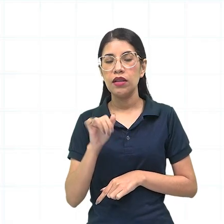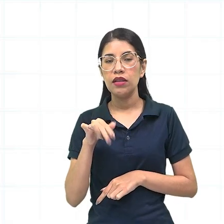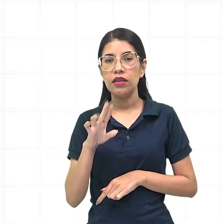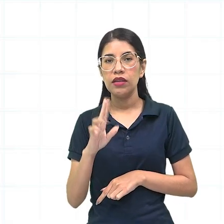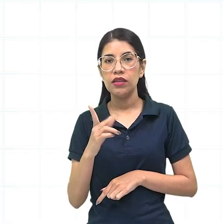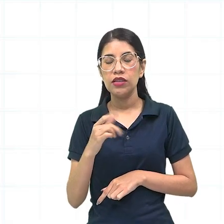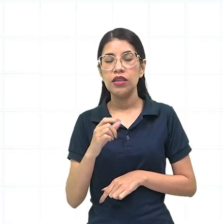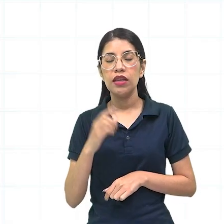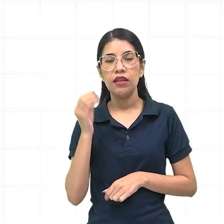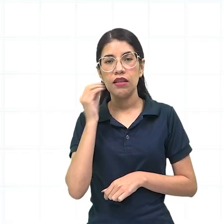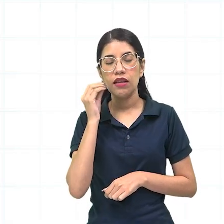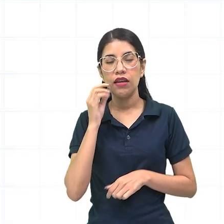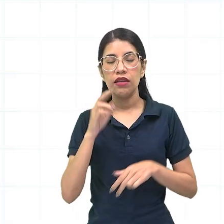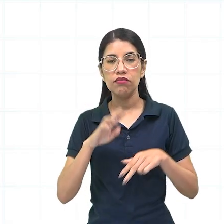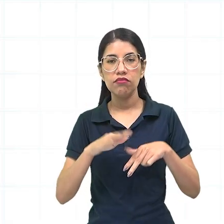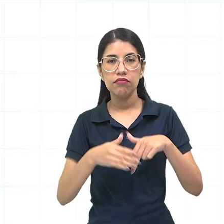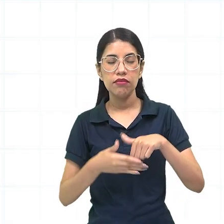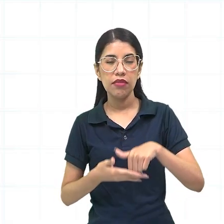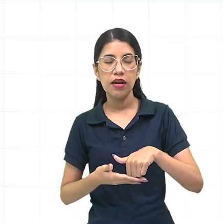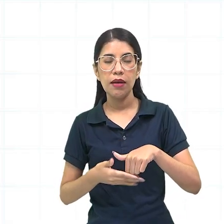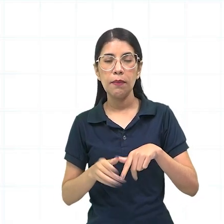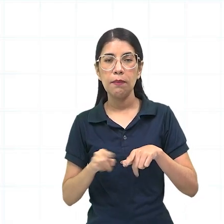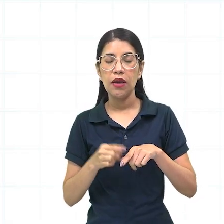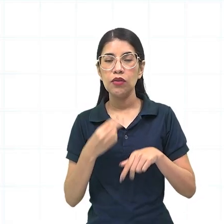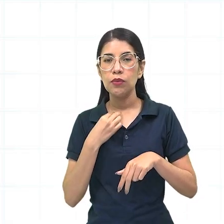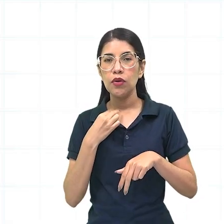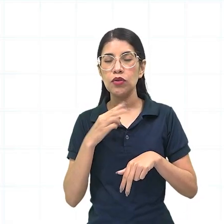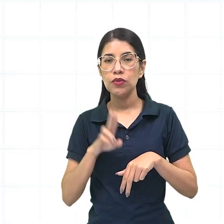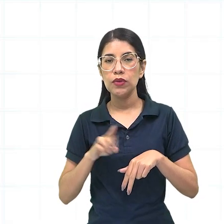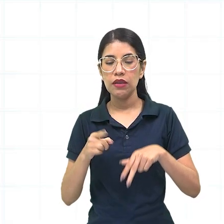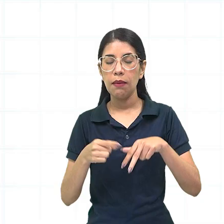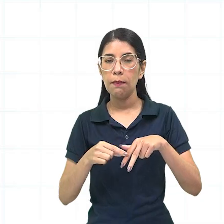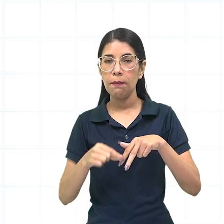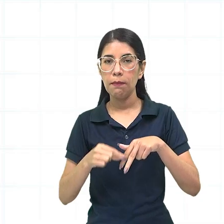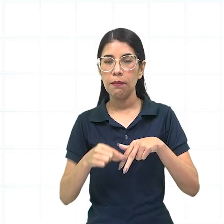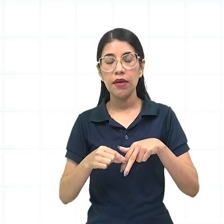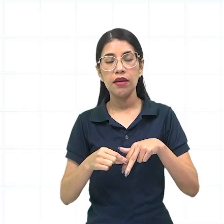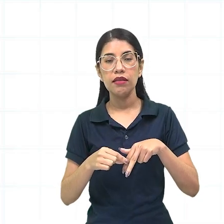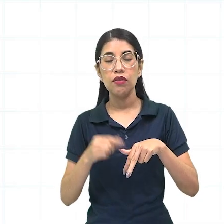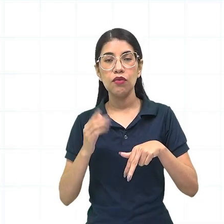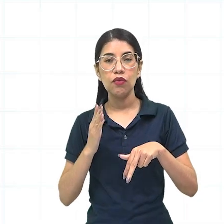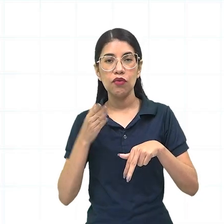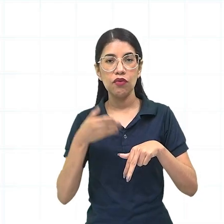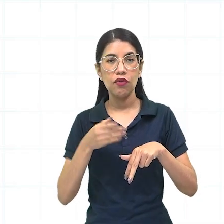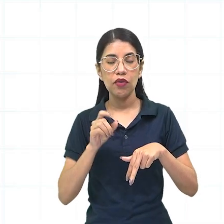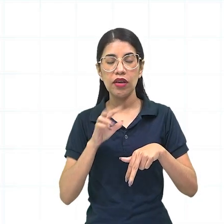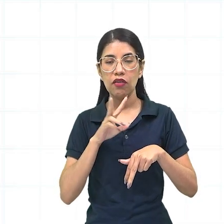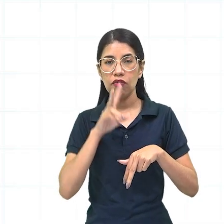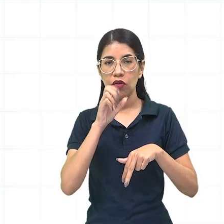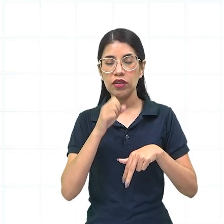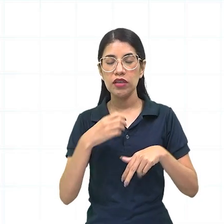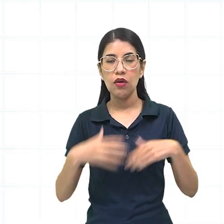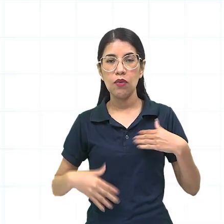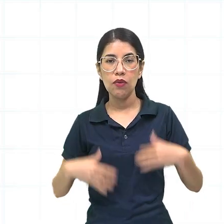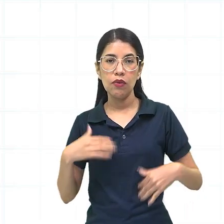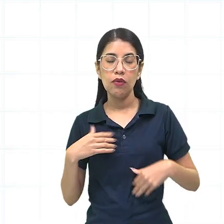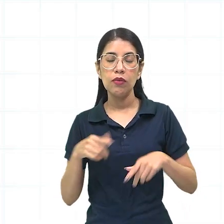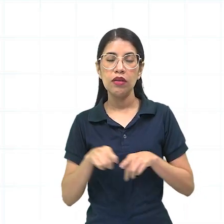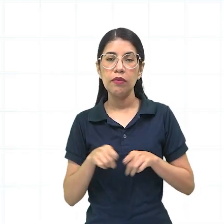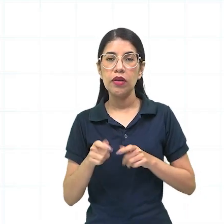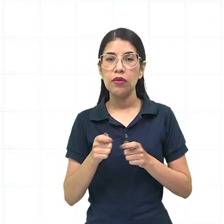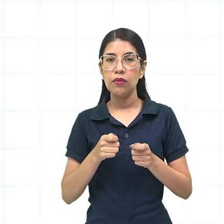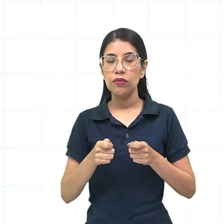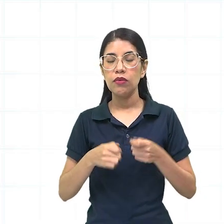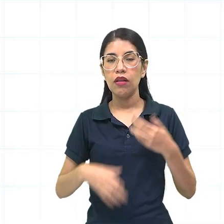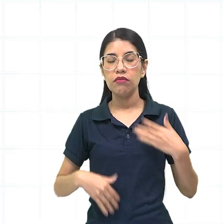adversário. Como as pernas não podem ser usadas, os lutadores focam em força do tronco e controle